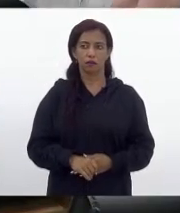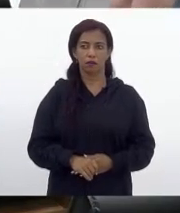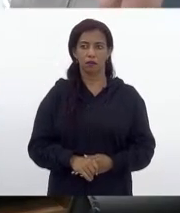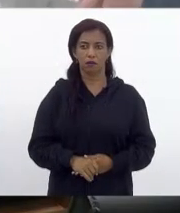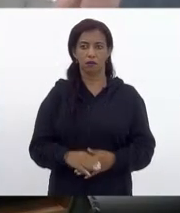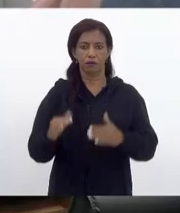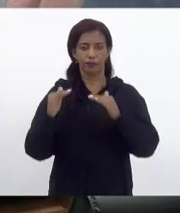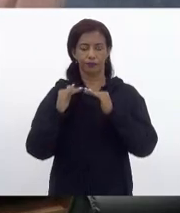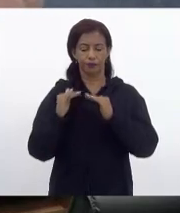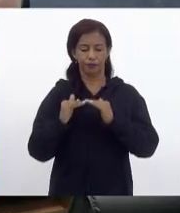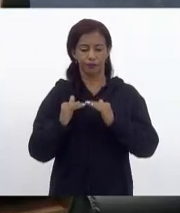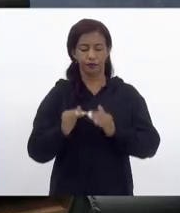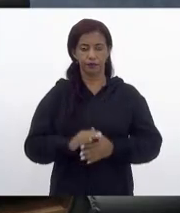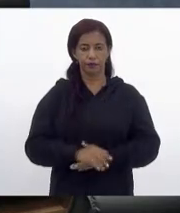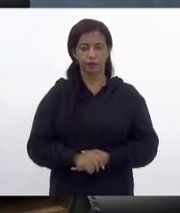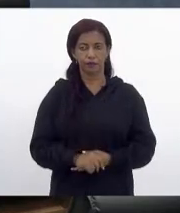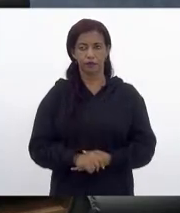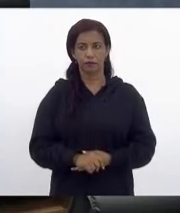Favorável, presidente.